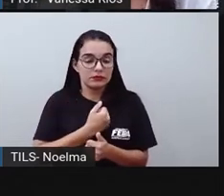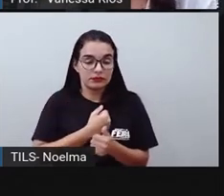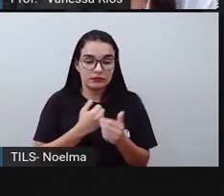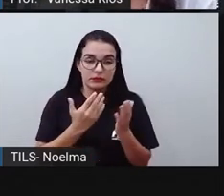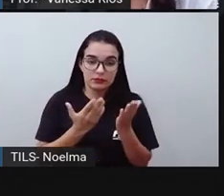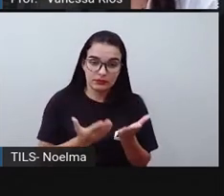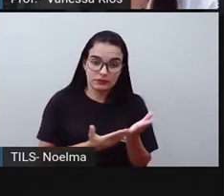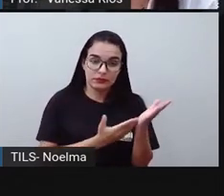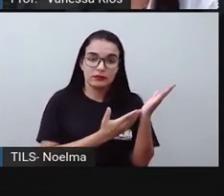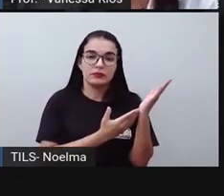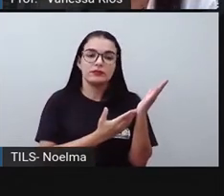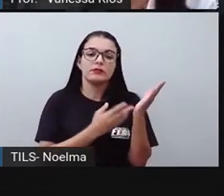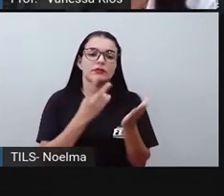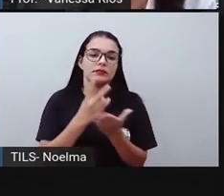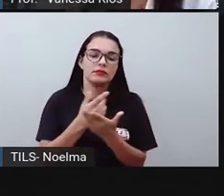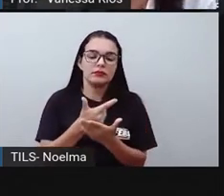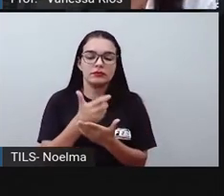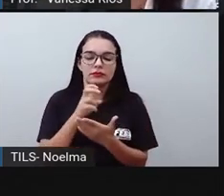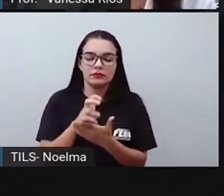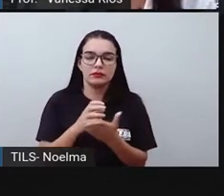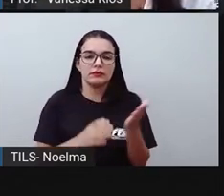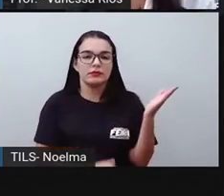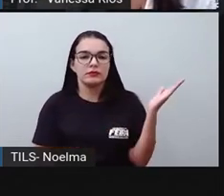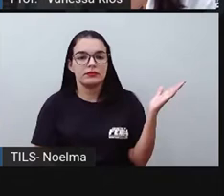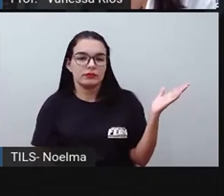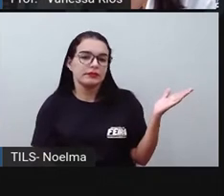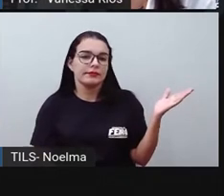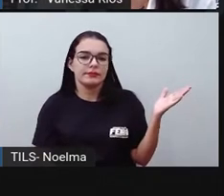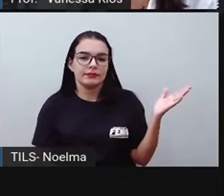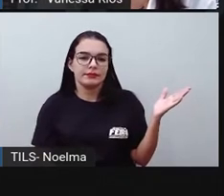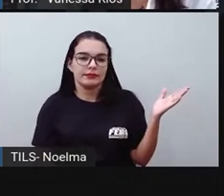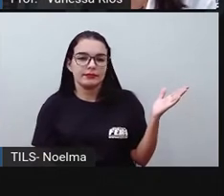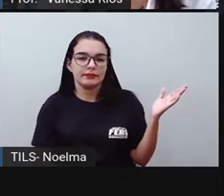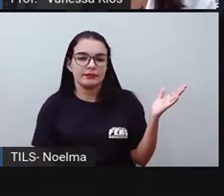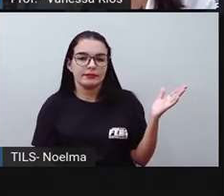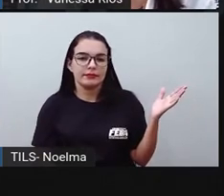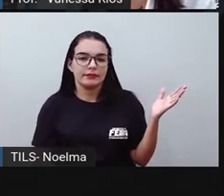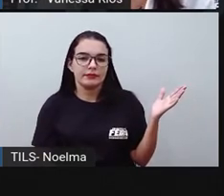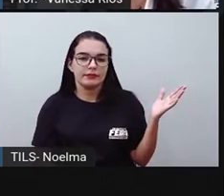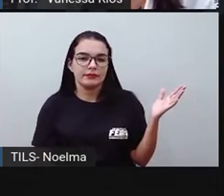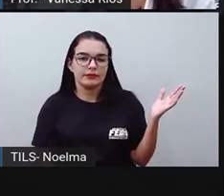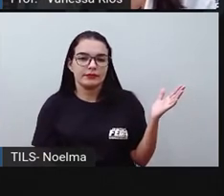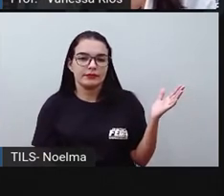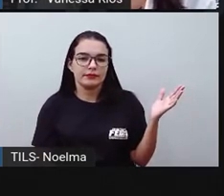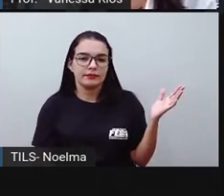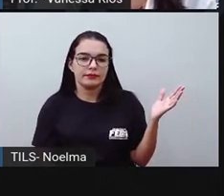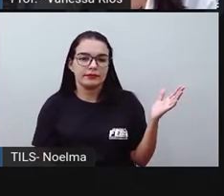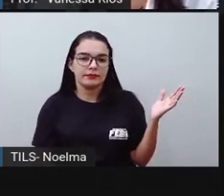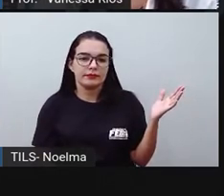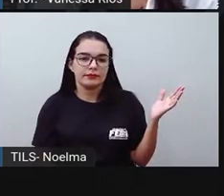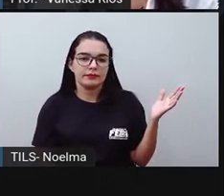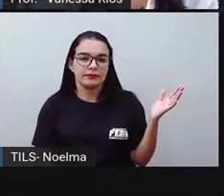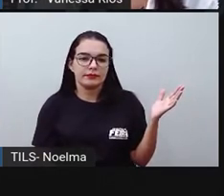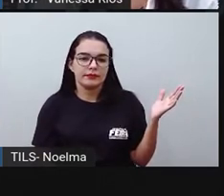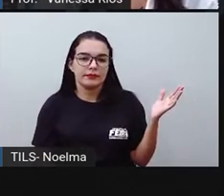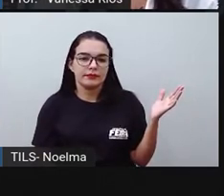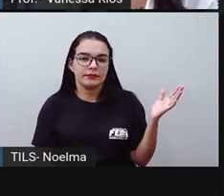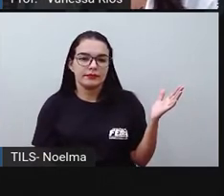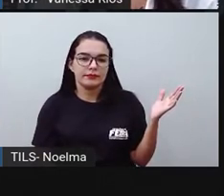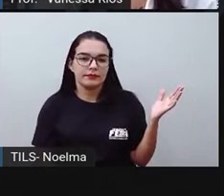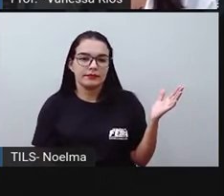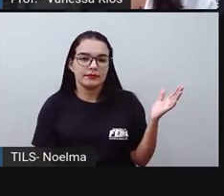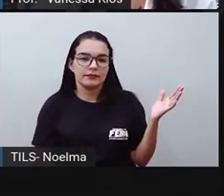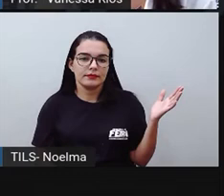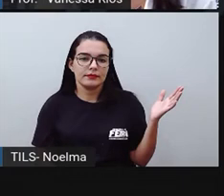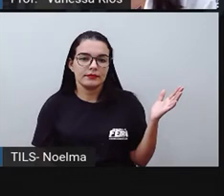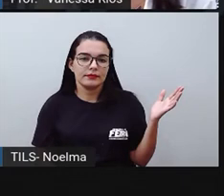vamos escrever 25 no produto. E aí é disso aqui que a Pró está falando. Aí agora nós já multiplicamos 6